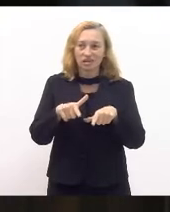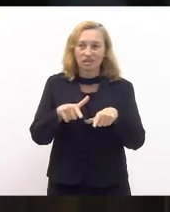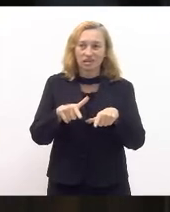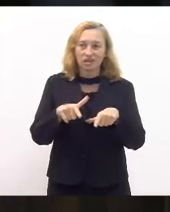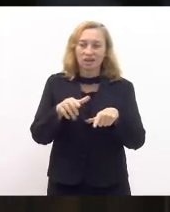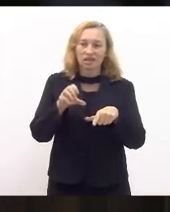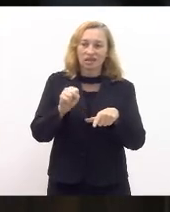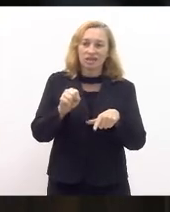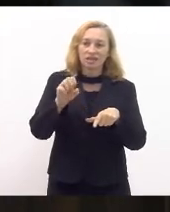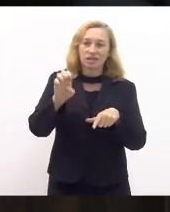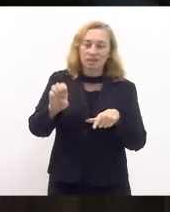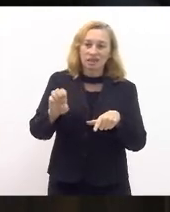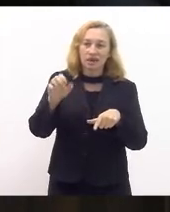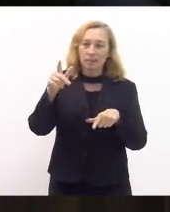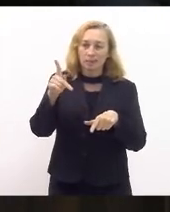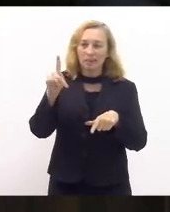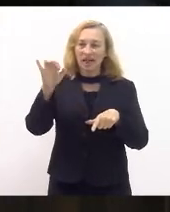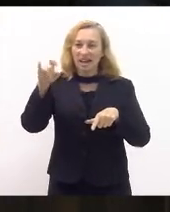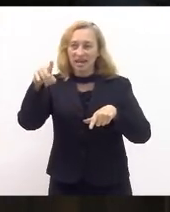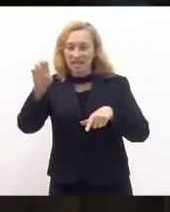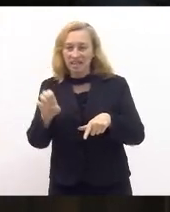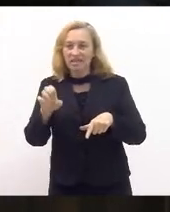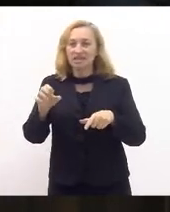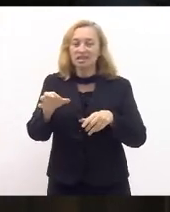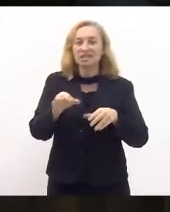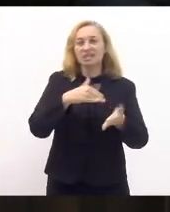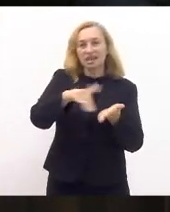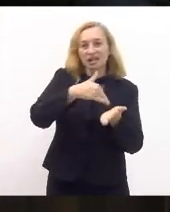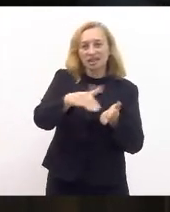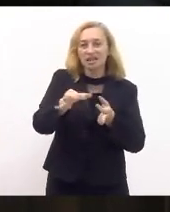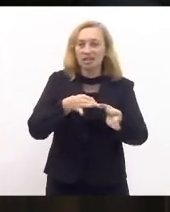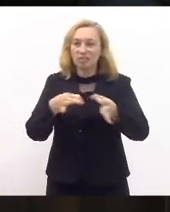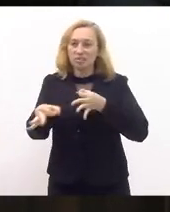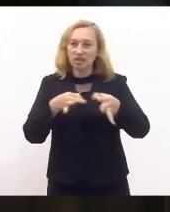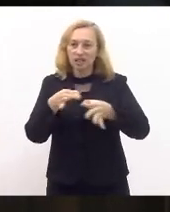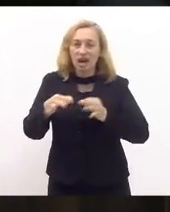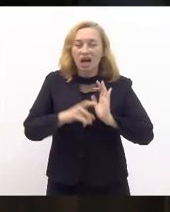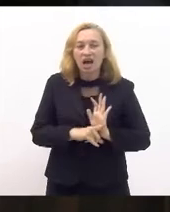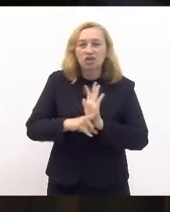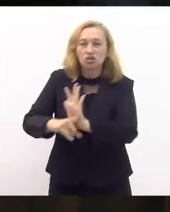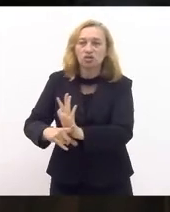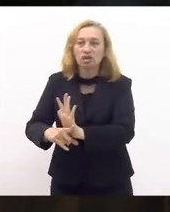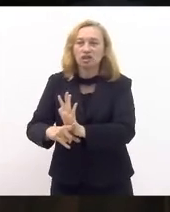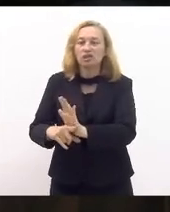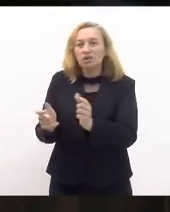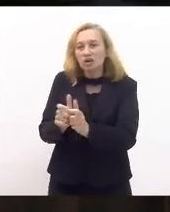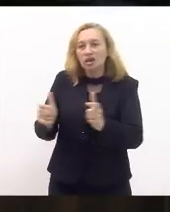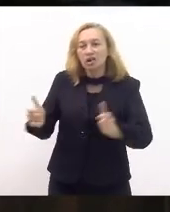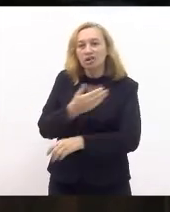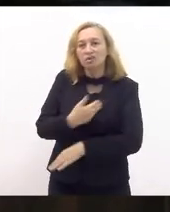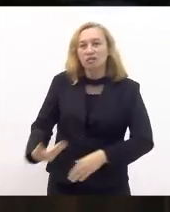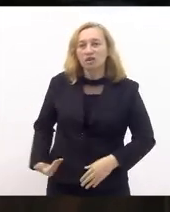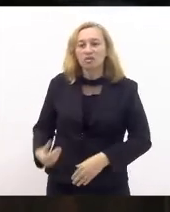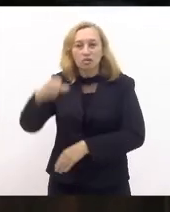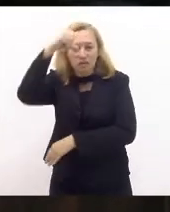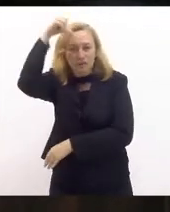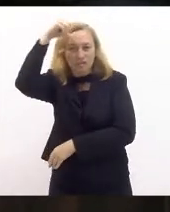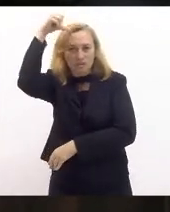CEPLAG, a nossa Secretaria de Planejamento, podendo ajudar o nosso grande governador, Cláudio